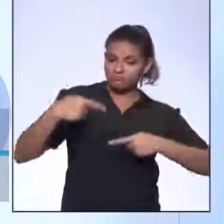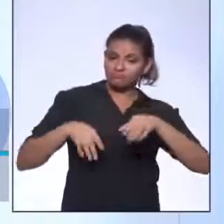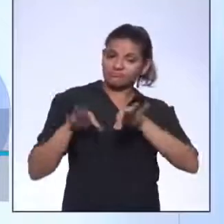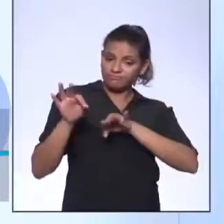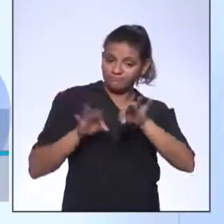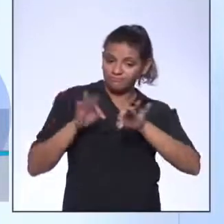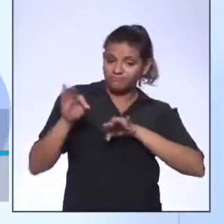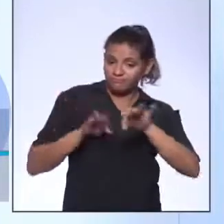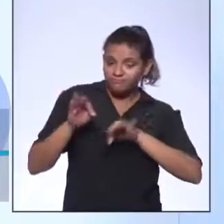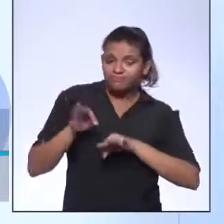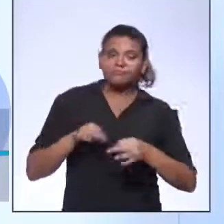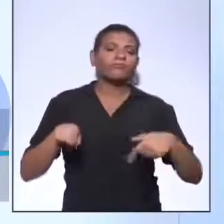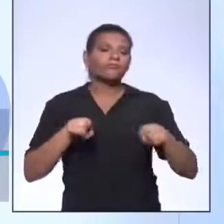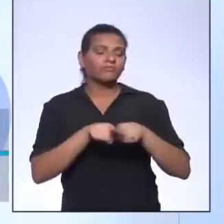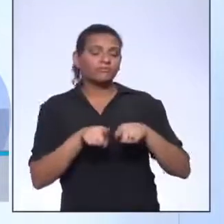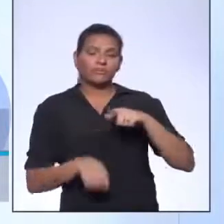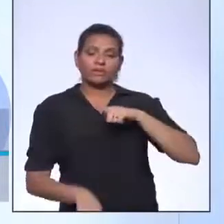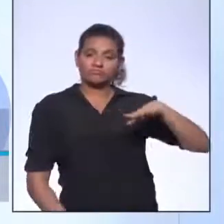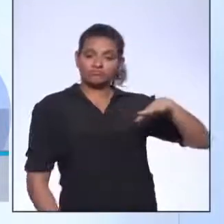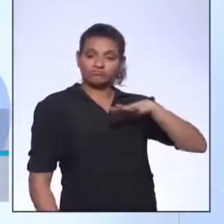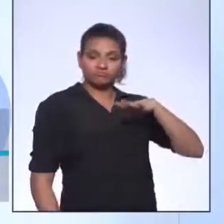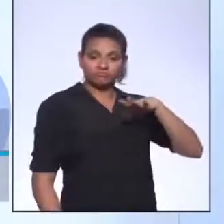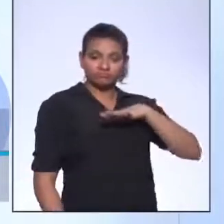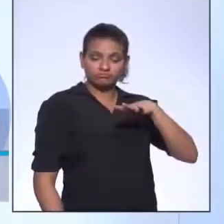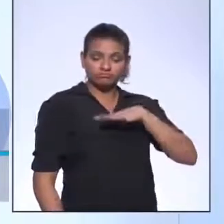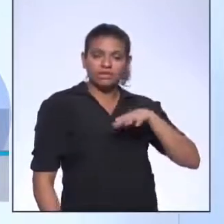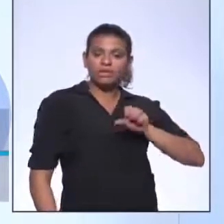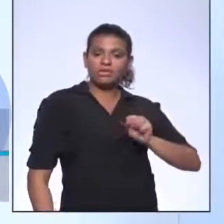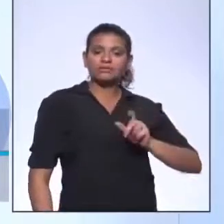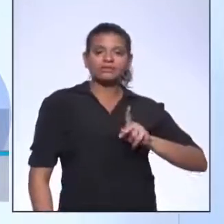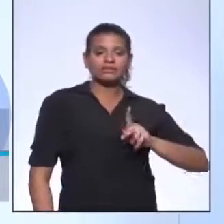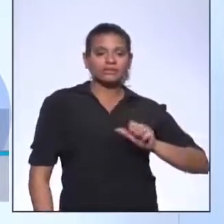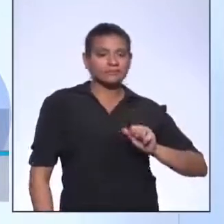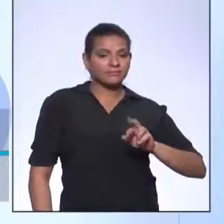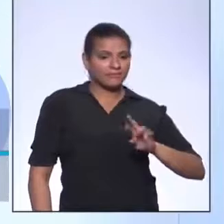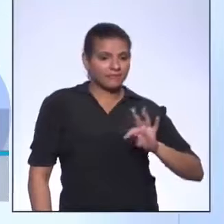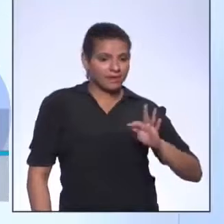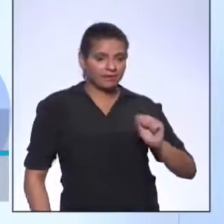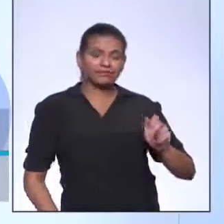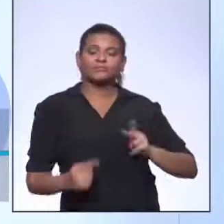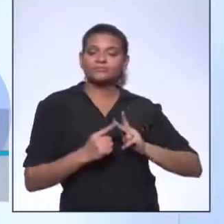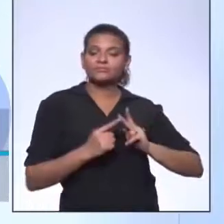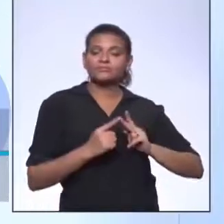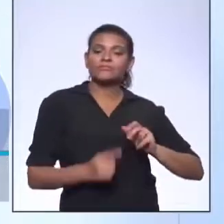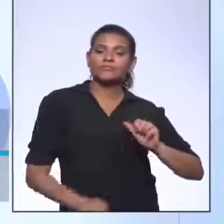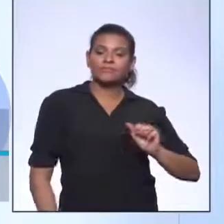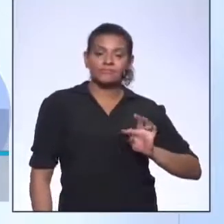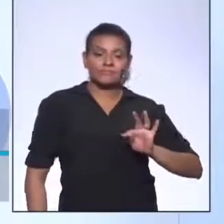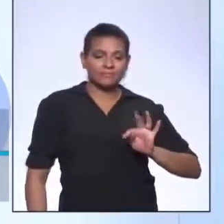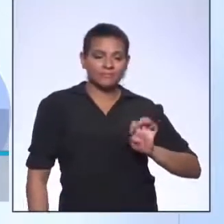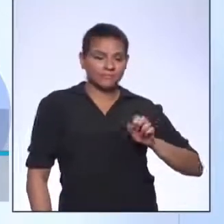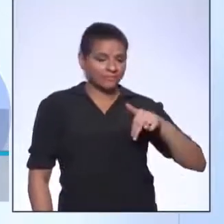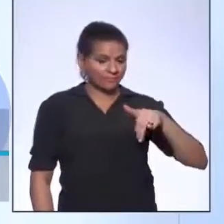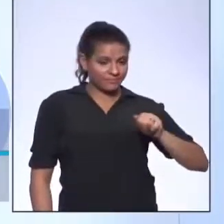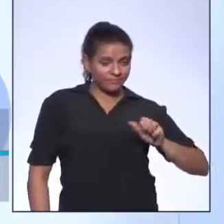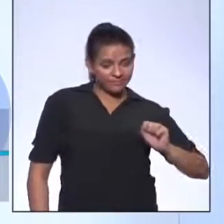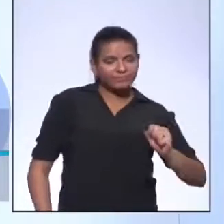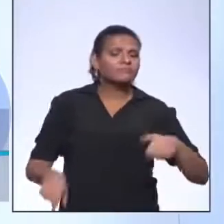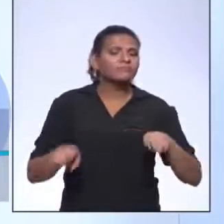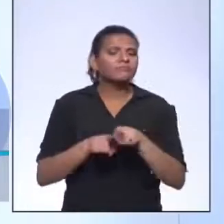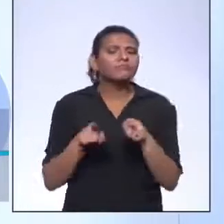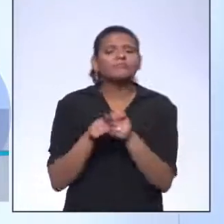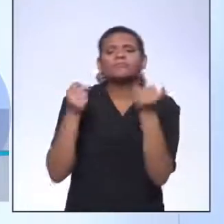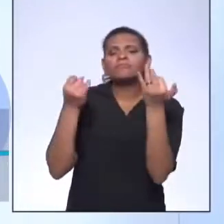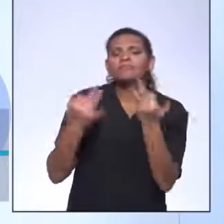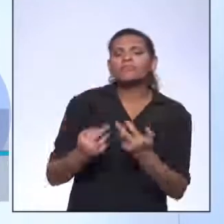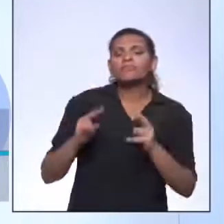polis Esparta e Atenas. E essa parte da mitologia, que eu sei que vocês adoram falar de mitologia grega, essa parte nós ficaremos com